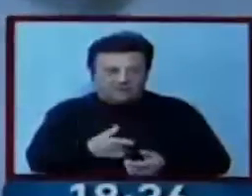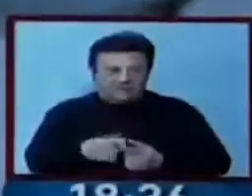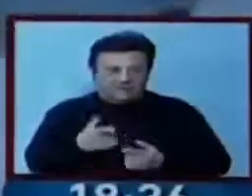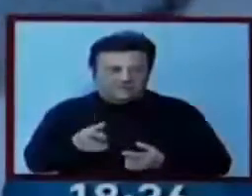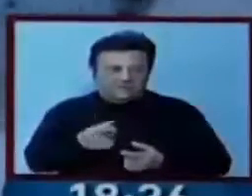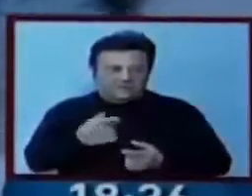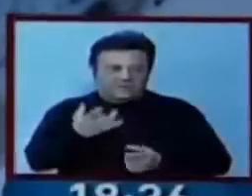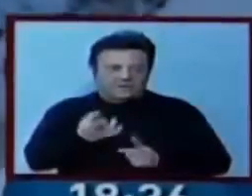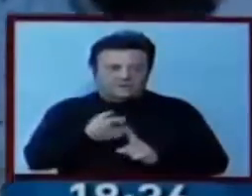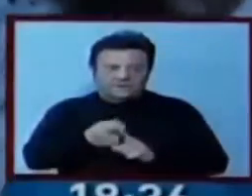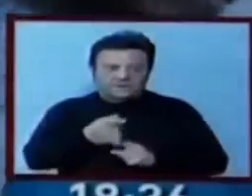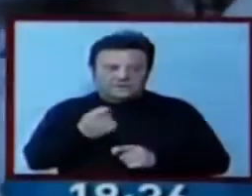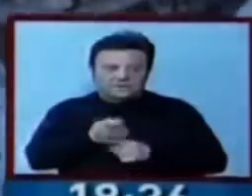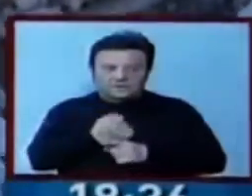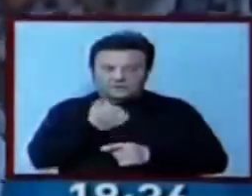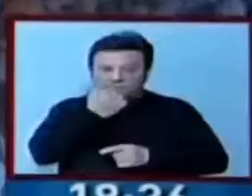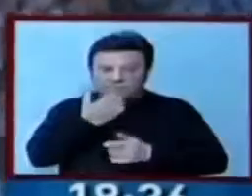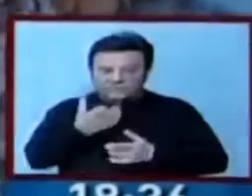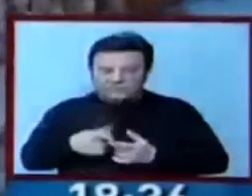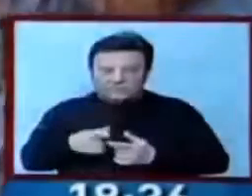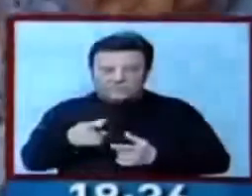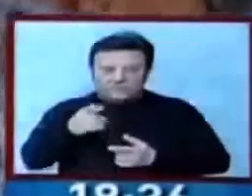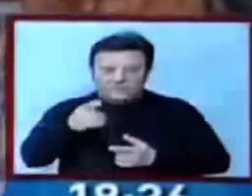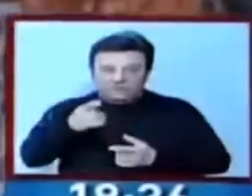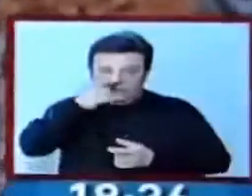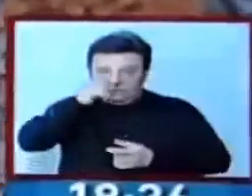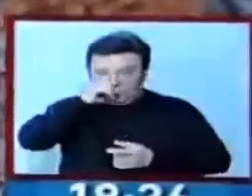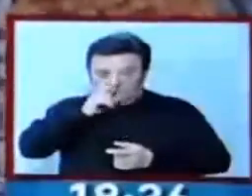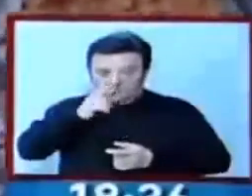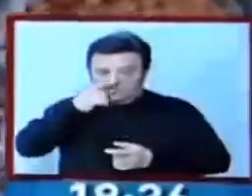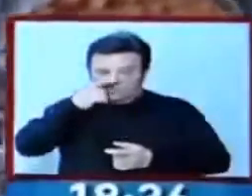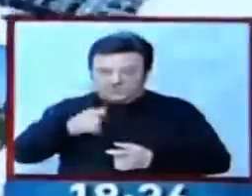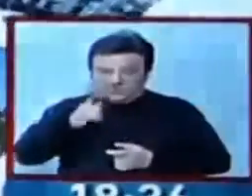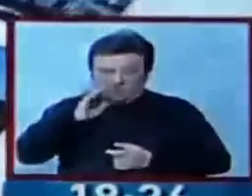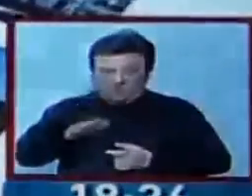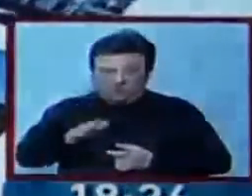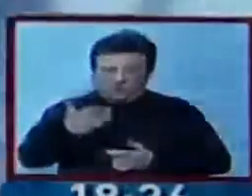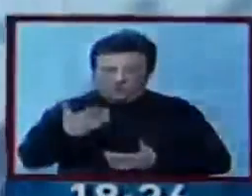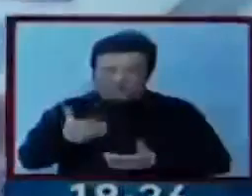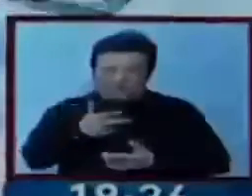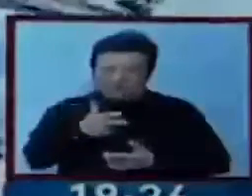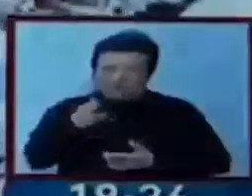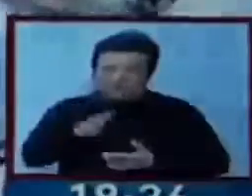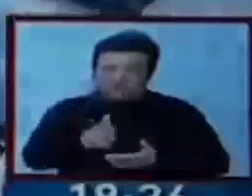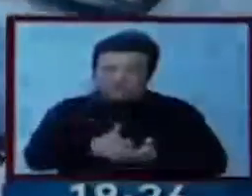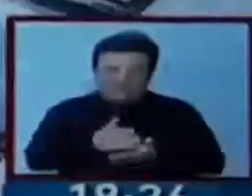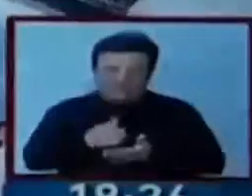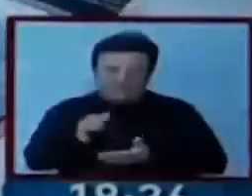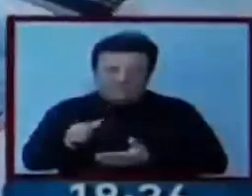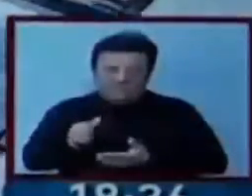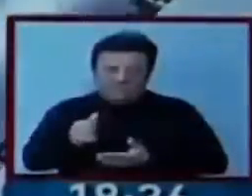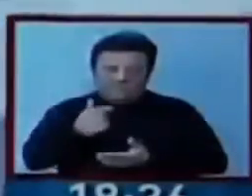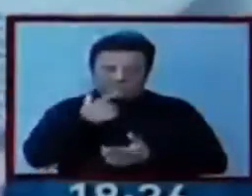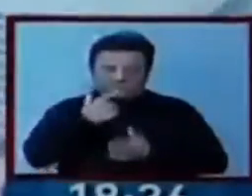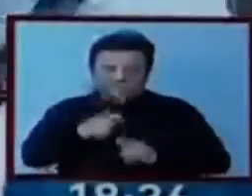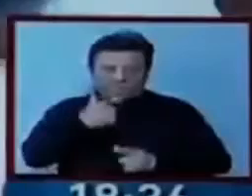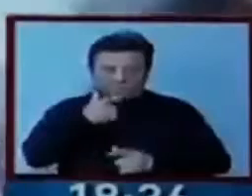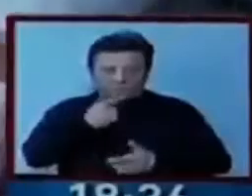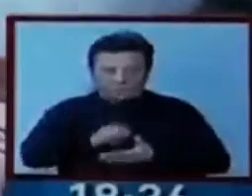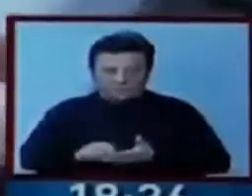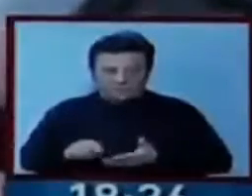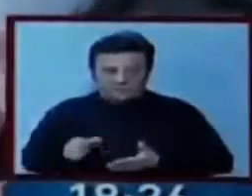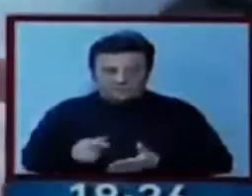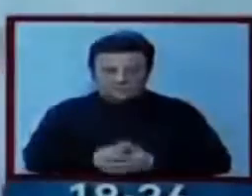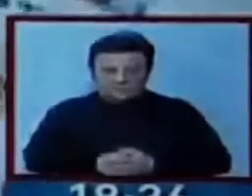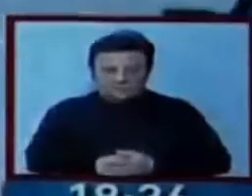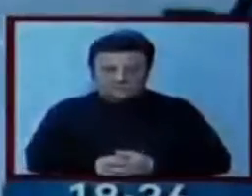dried fruits festival. É o Algarve das pessoas e das tradições que estão para já nos 100 mil exemplares do livro em língua inglesa.